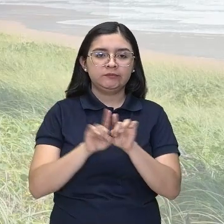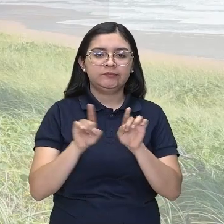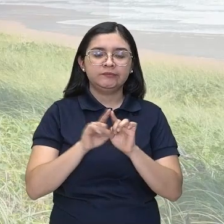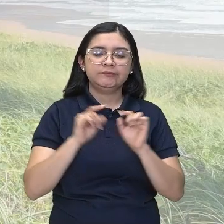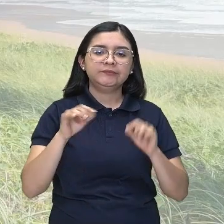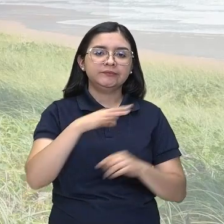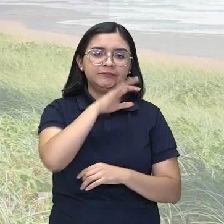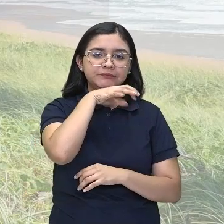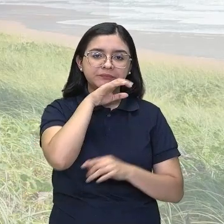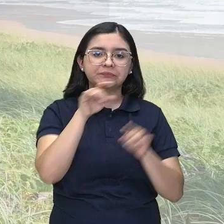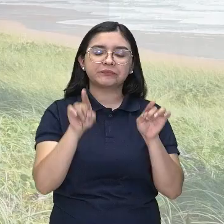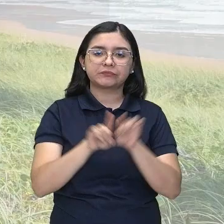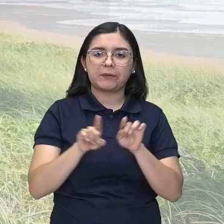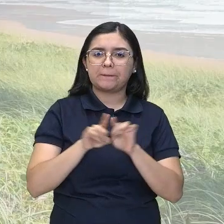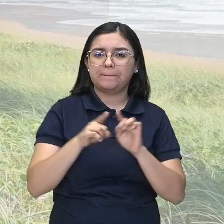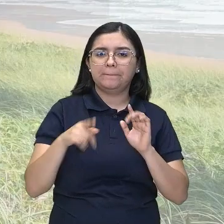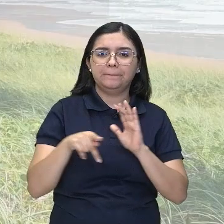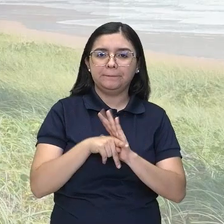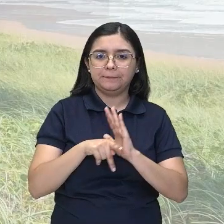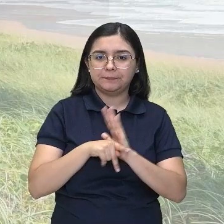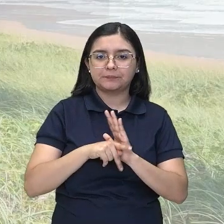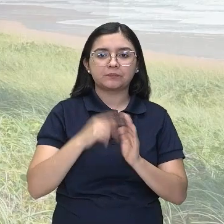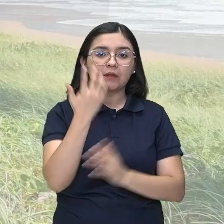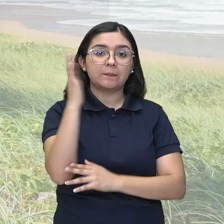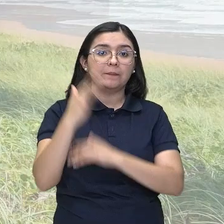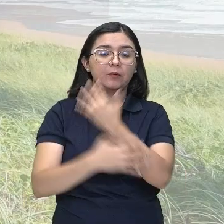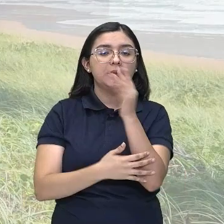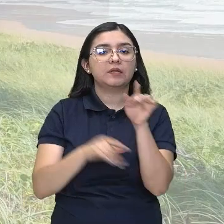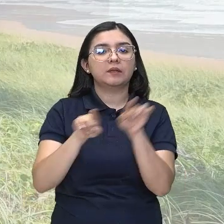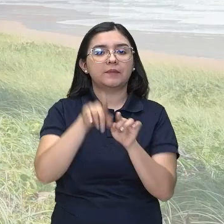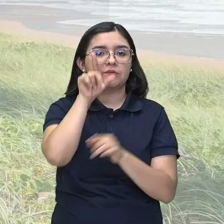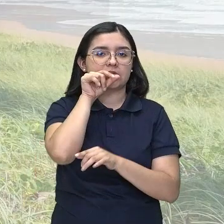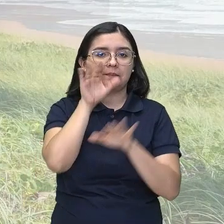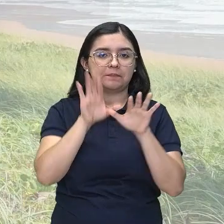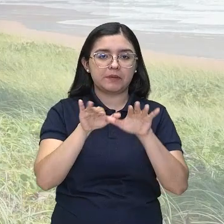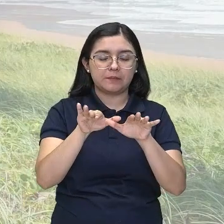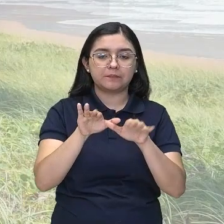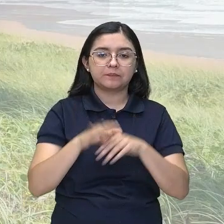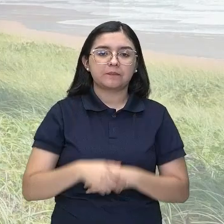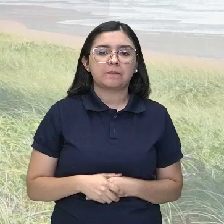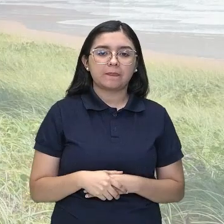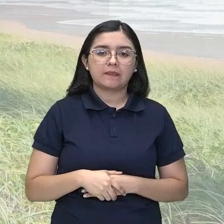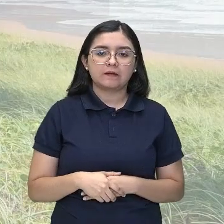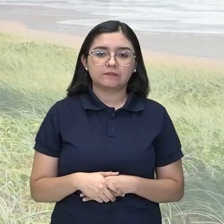flora, elementos bem brasileiros, né? A palmeira e o sabiá. Minha terra tem